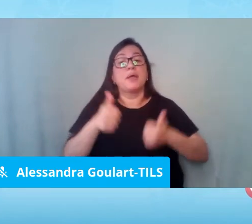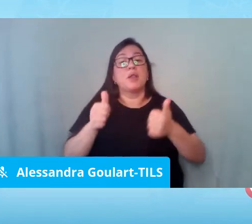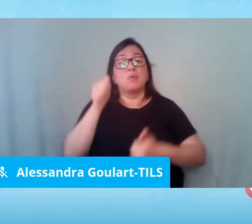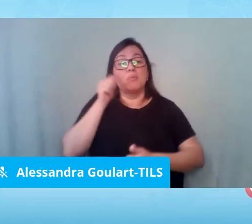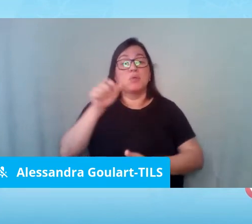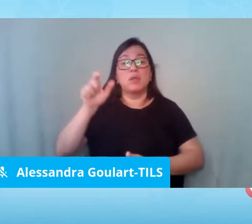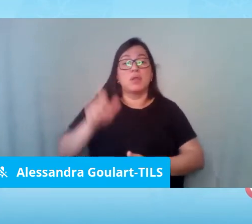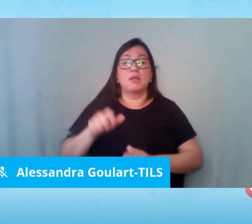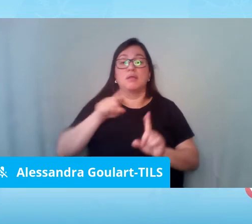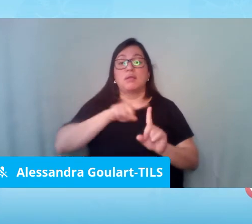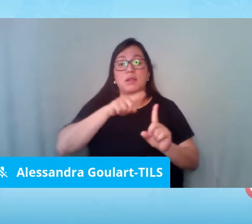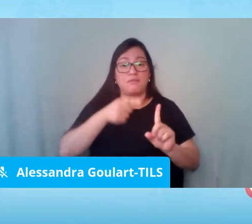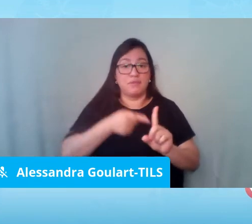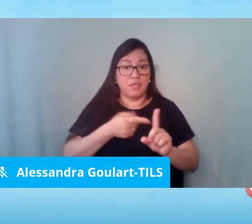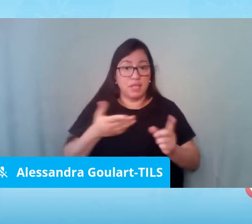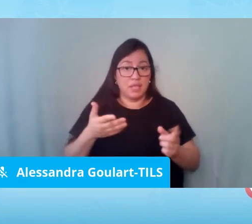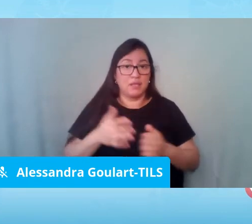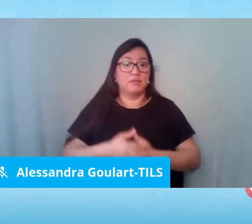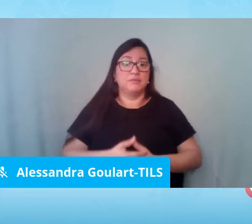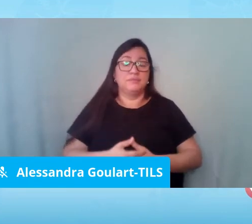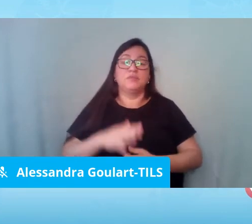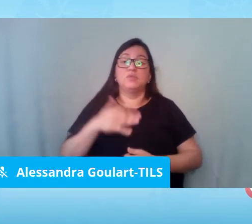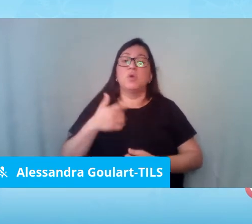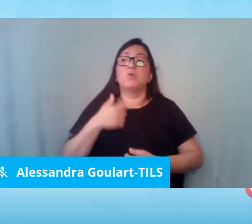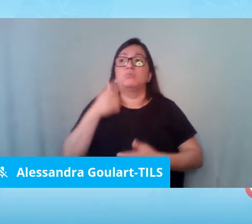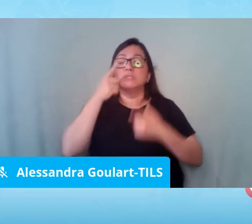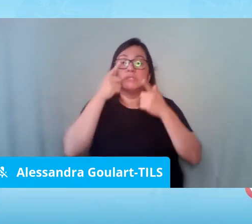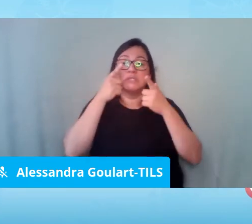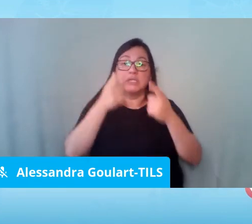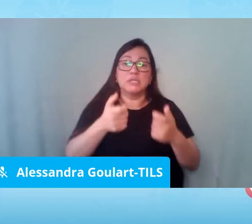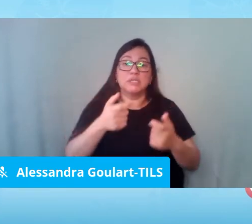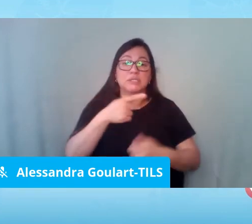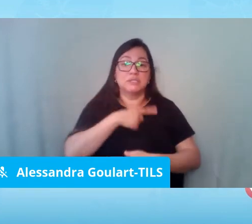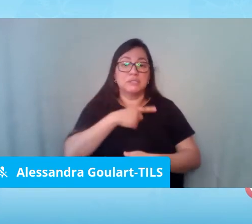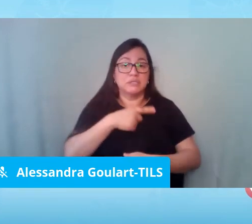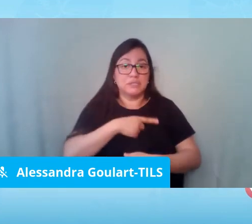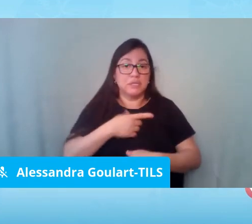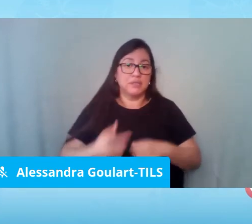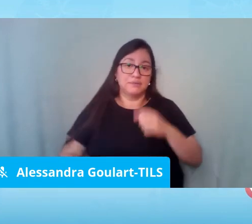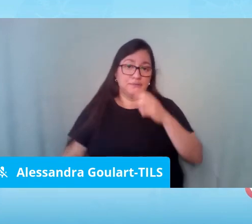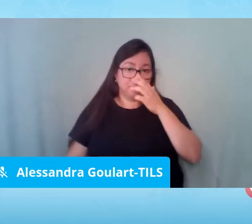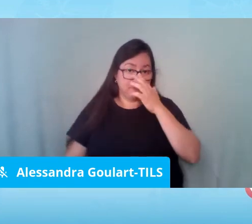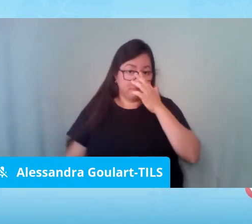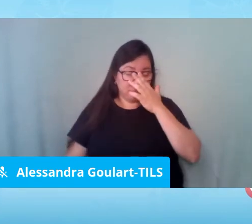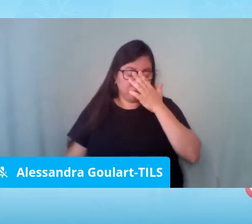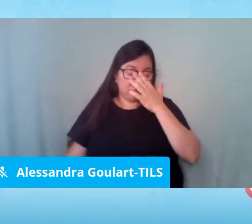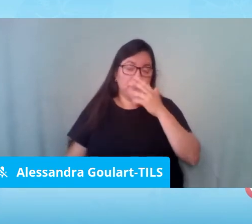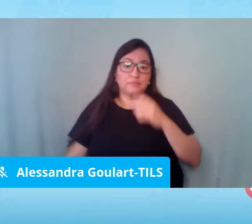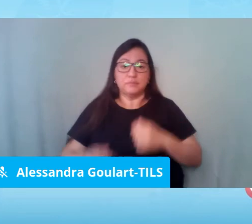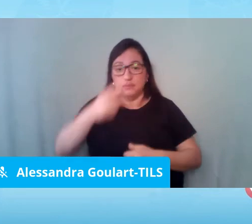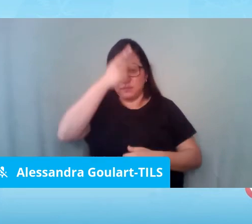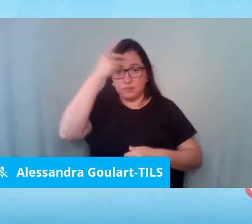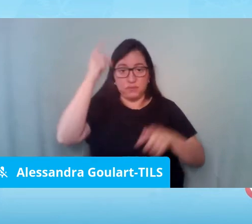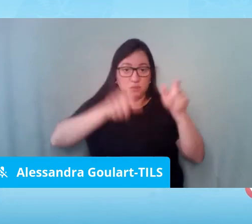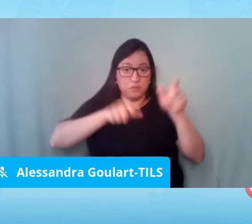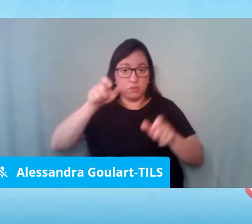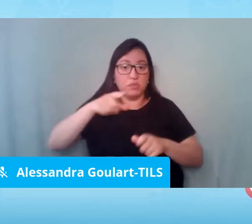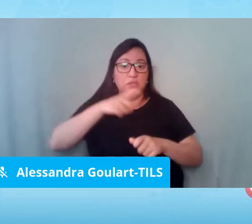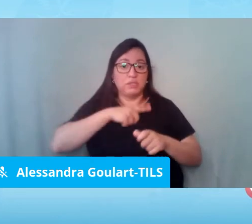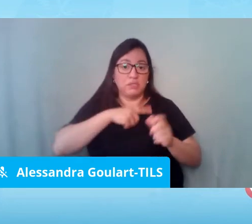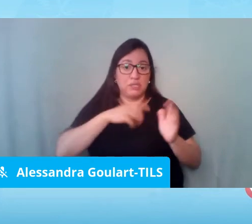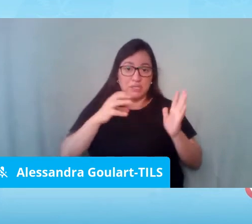quais são as questões que ela tem, né? Por exemplo, as pessoas que têm HIV/AIDS, que vivem